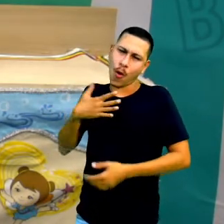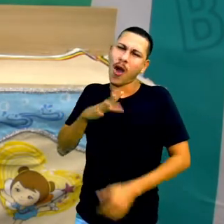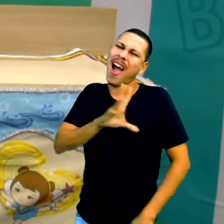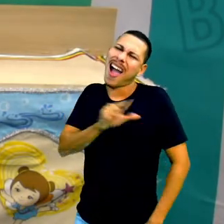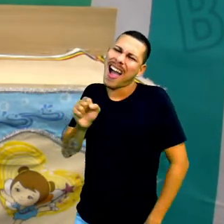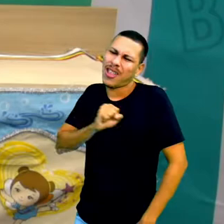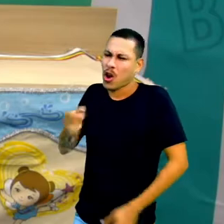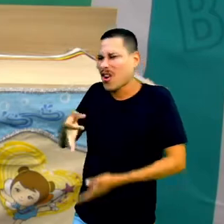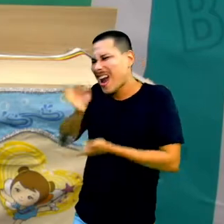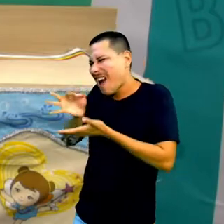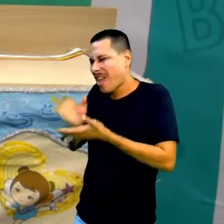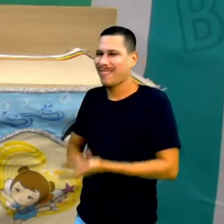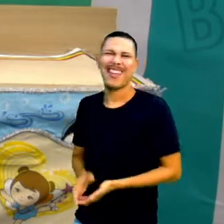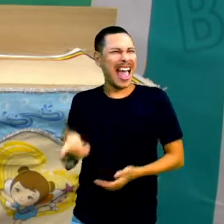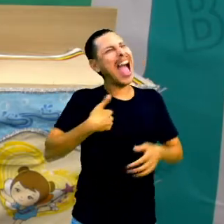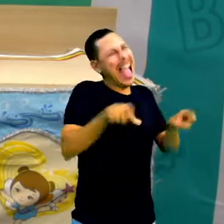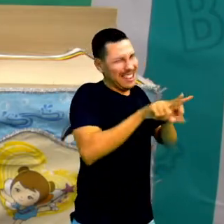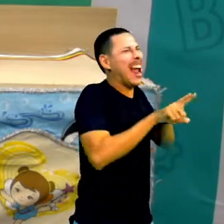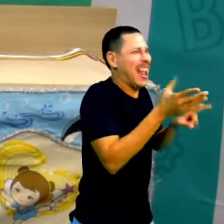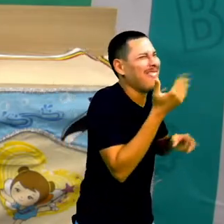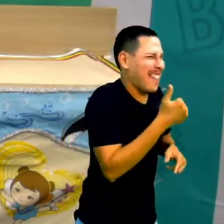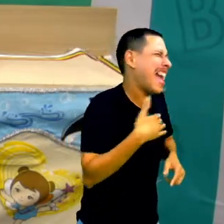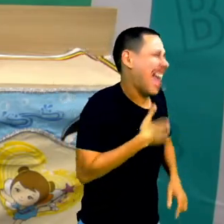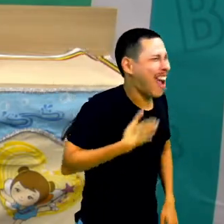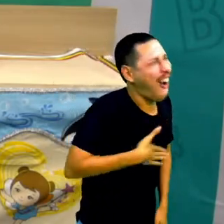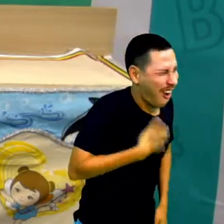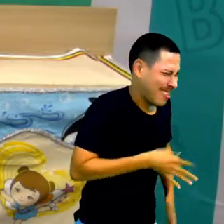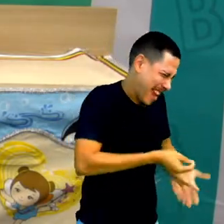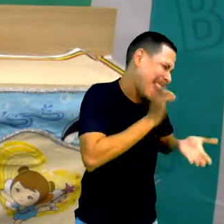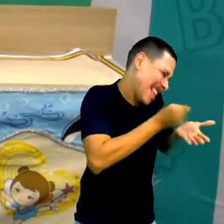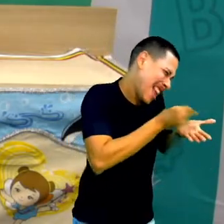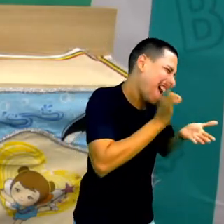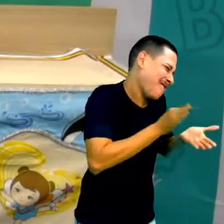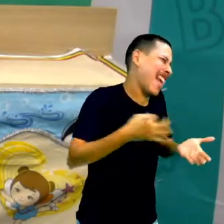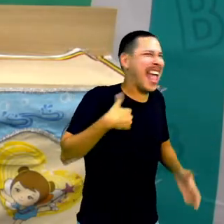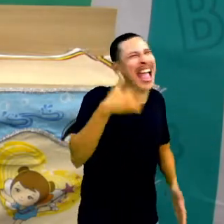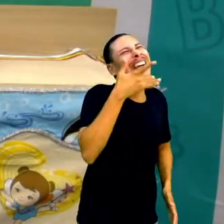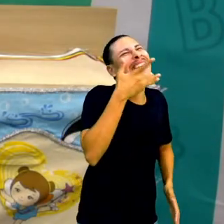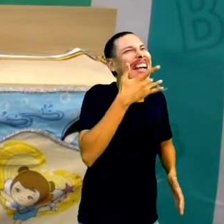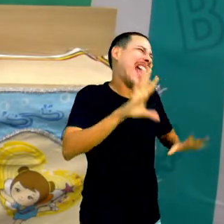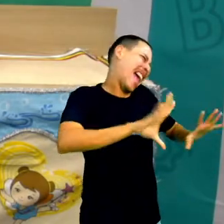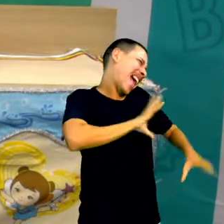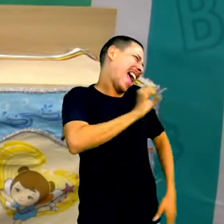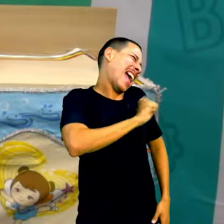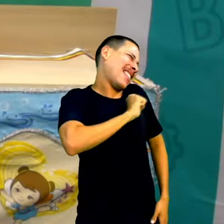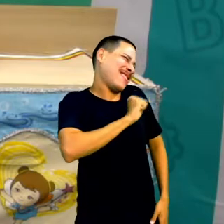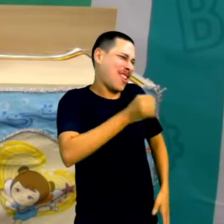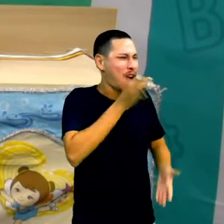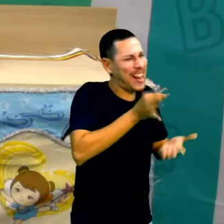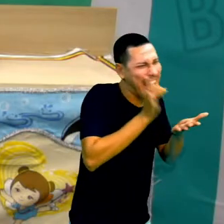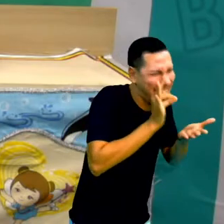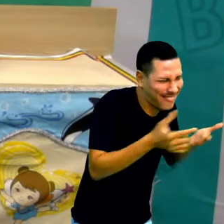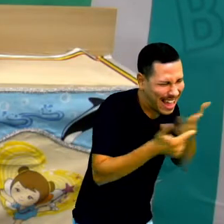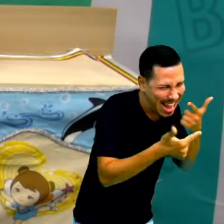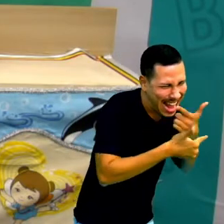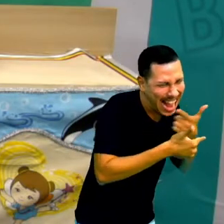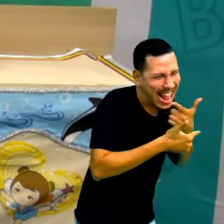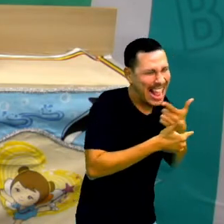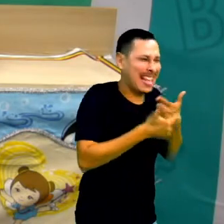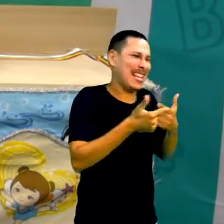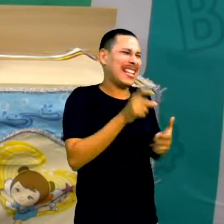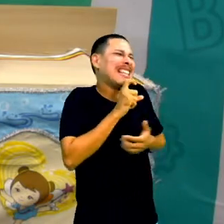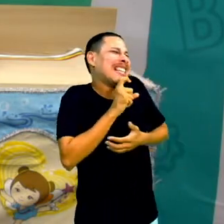Leiturinha. Eu também gosto, tia Lê. Eu gosto de café. Isso mesmo, criançada. Bem geladinho,